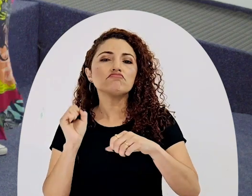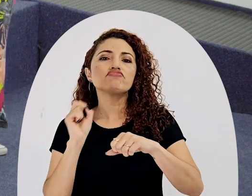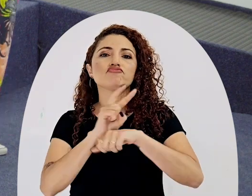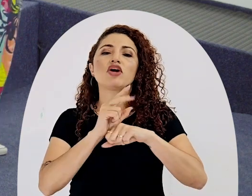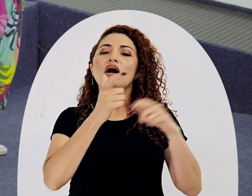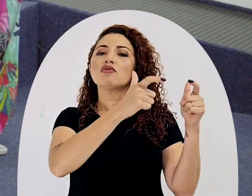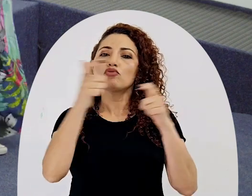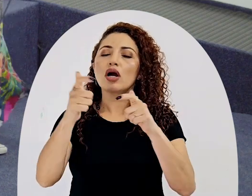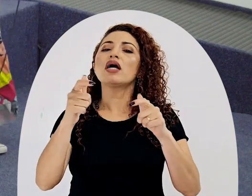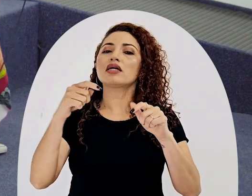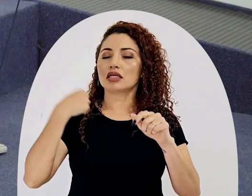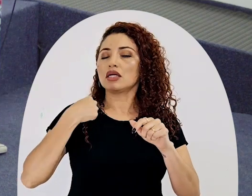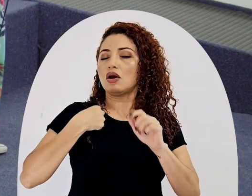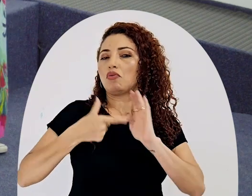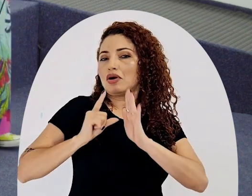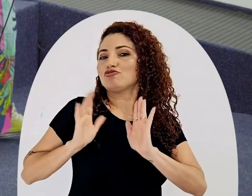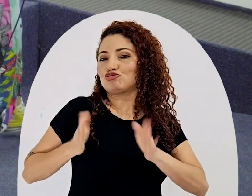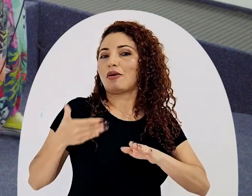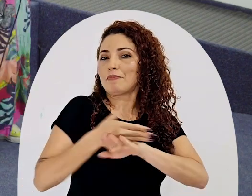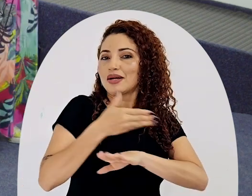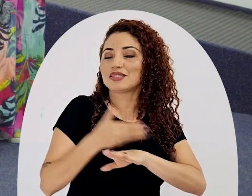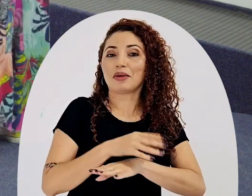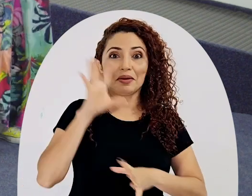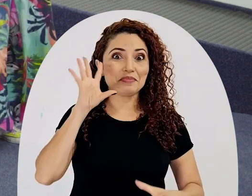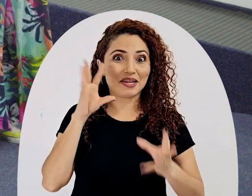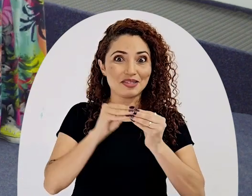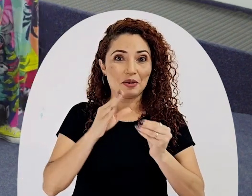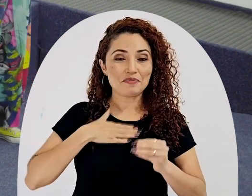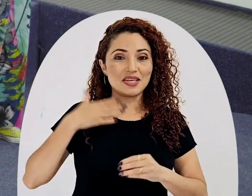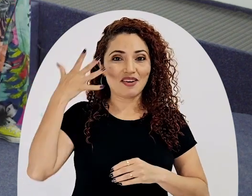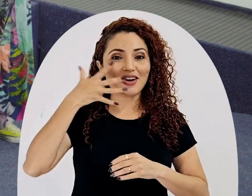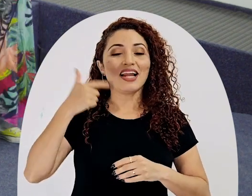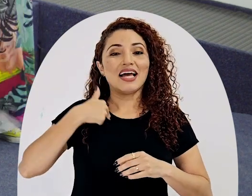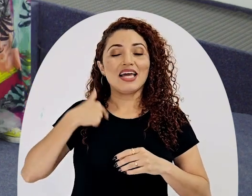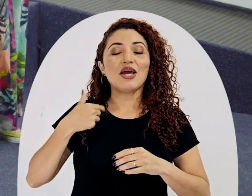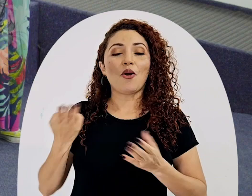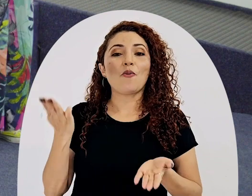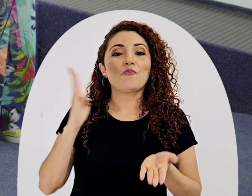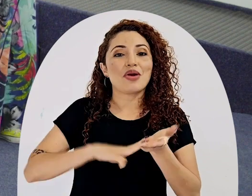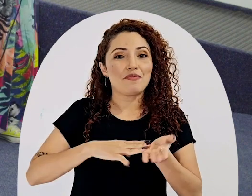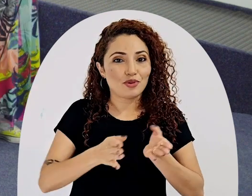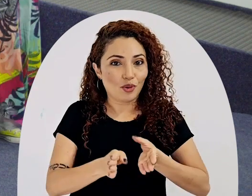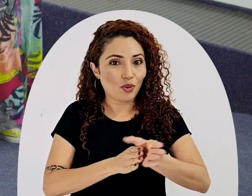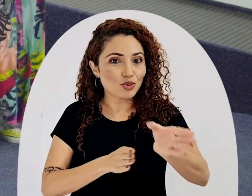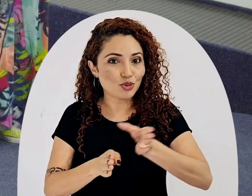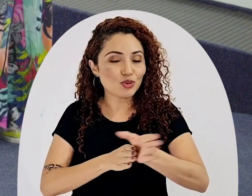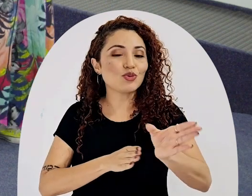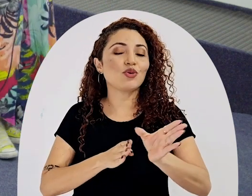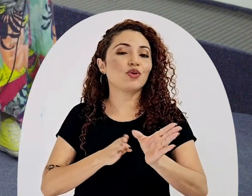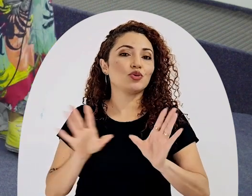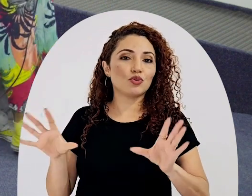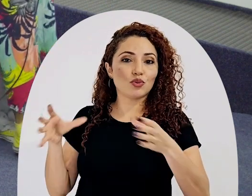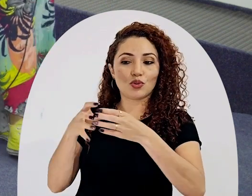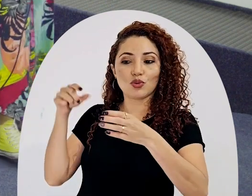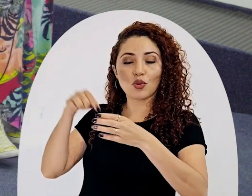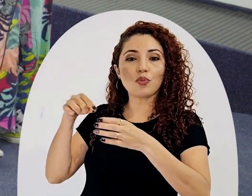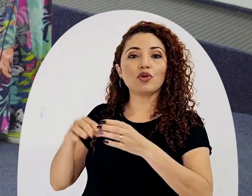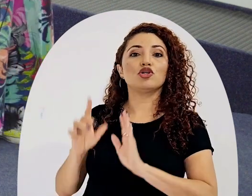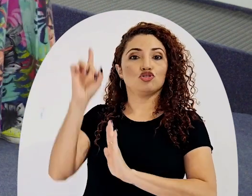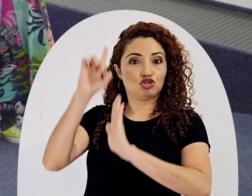para finalizar minha fala, eu também sou membro consultora na Comissão de Direitos